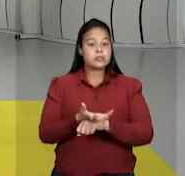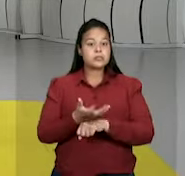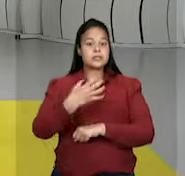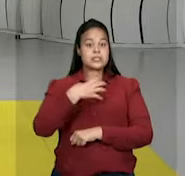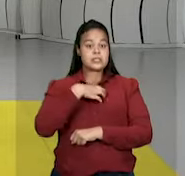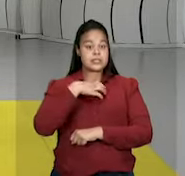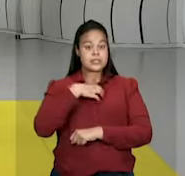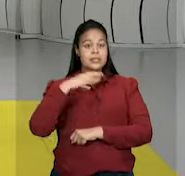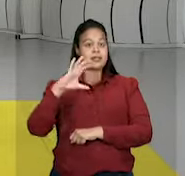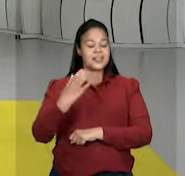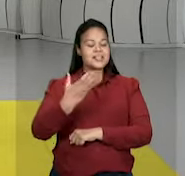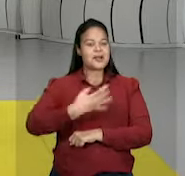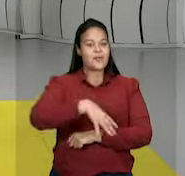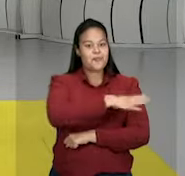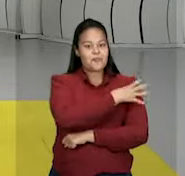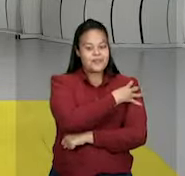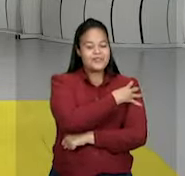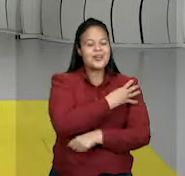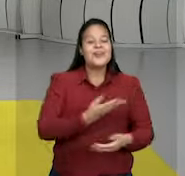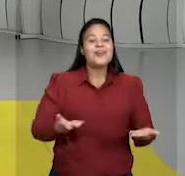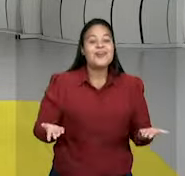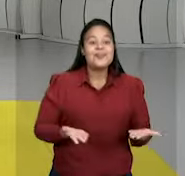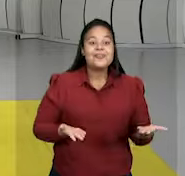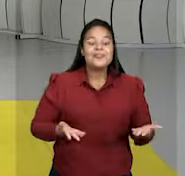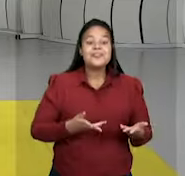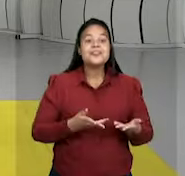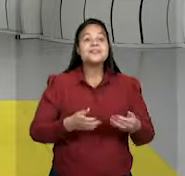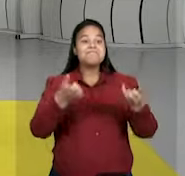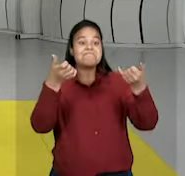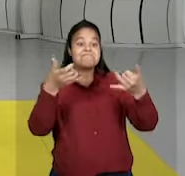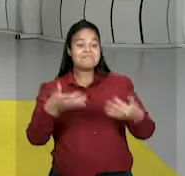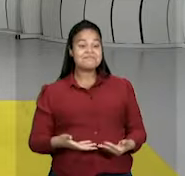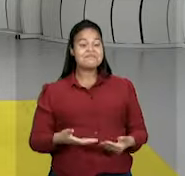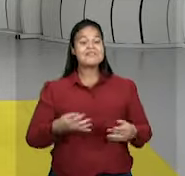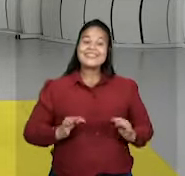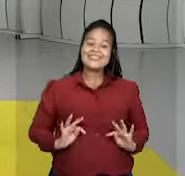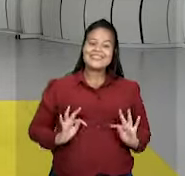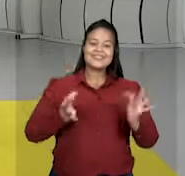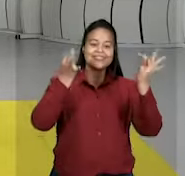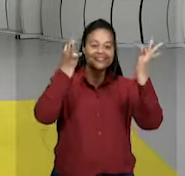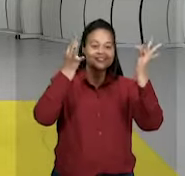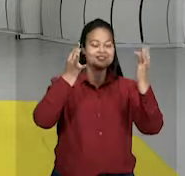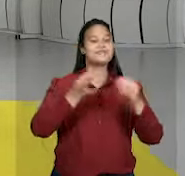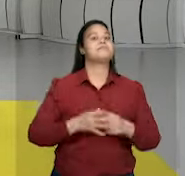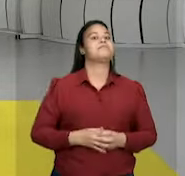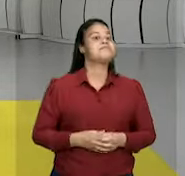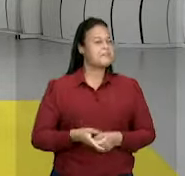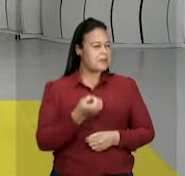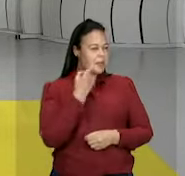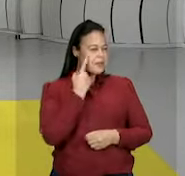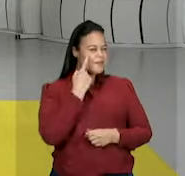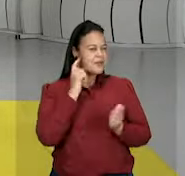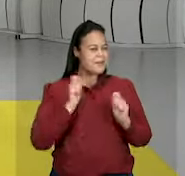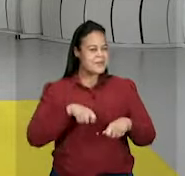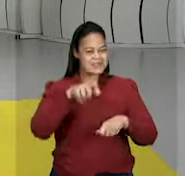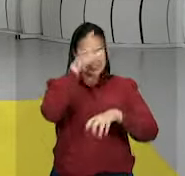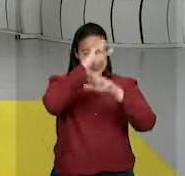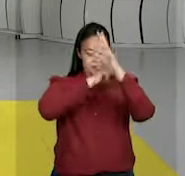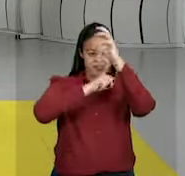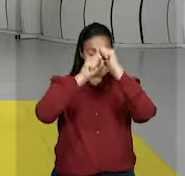do quarto ano e hoje nós vamos falar sobre a tecnologia. Vamos ver qual é a habilidade que será